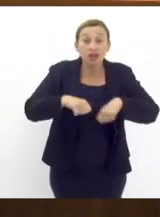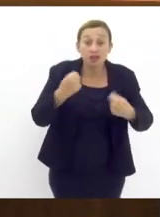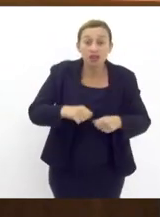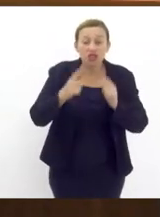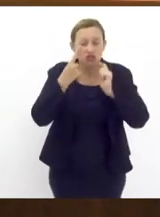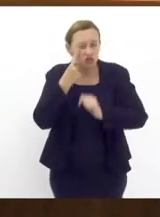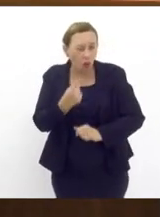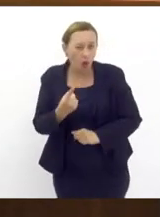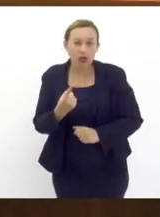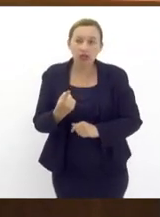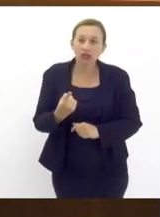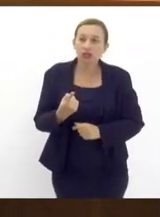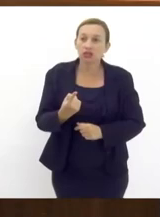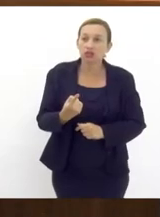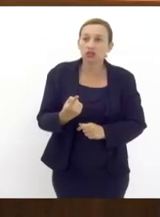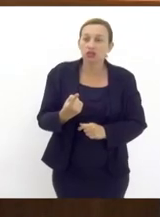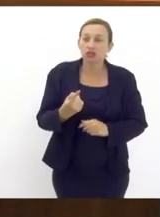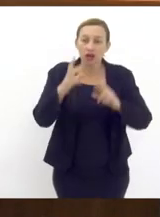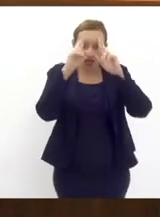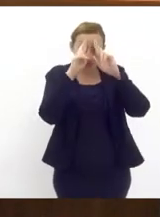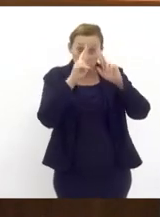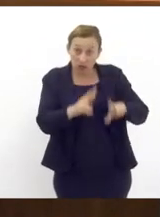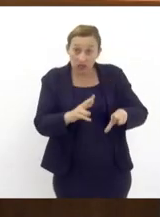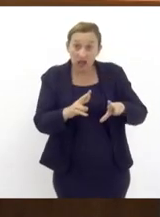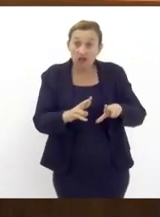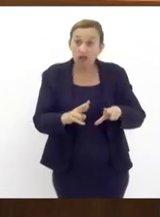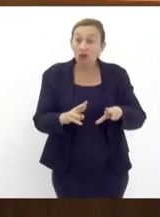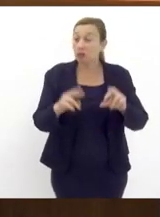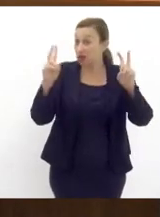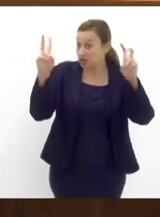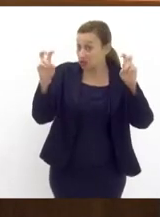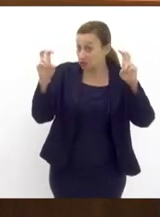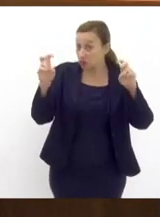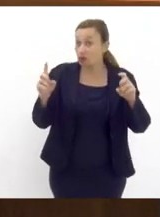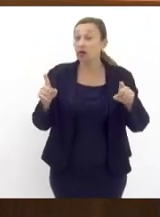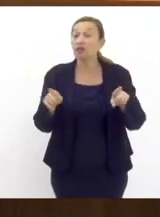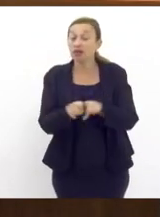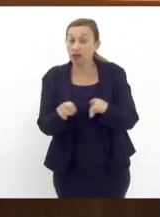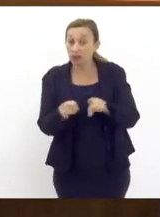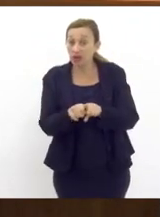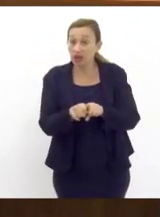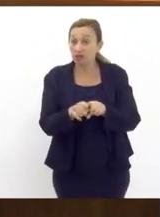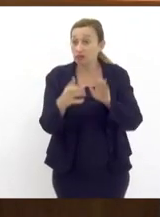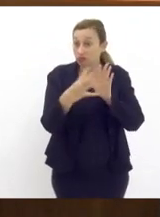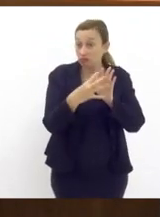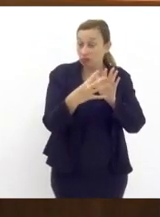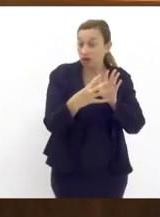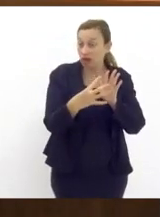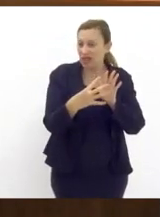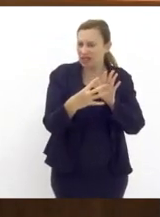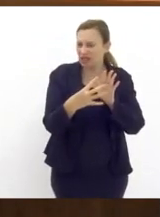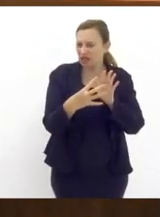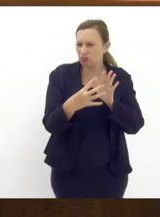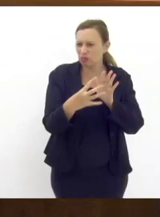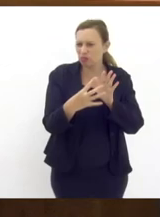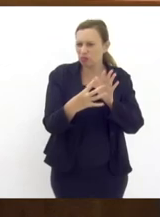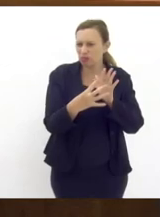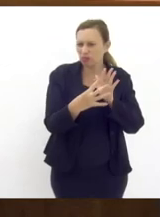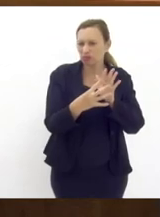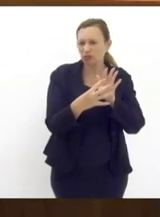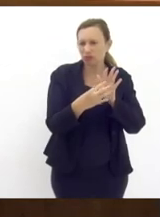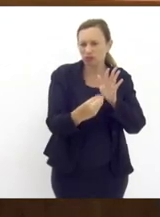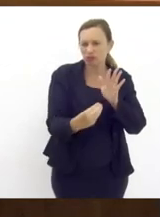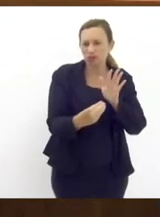a gente Olhe é de forma muito respo para esse caso para que também sirva de exemplo é a gente não pode esquecer